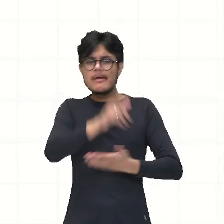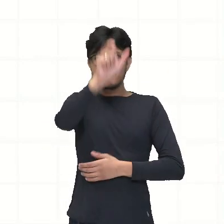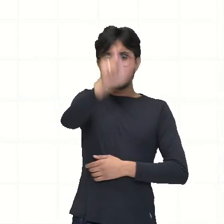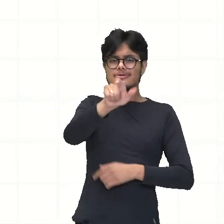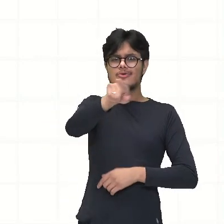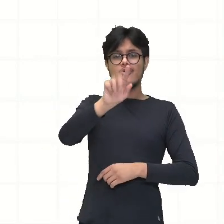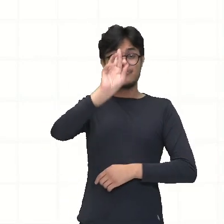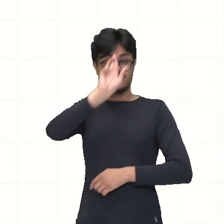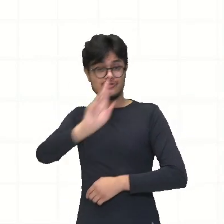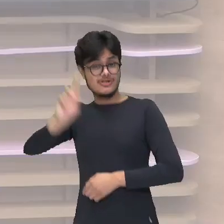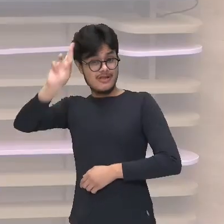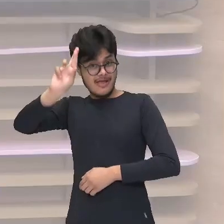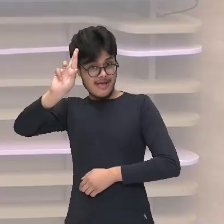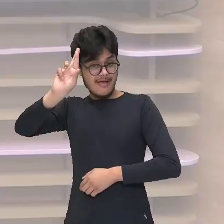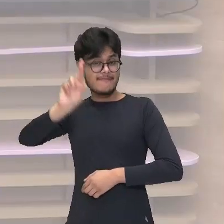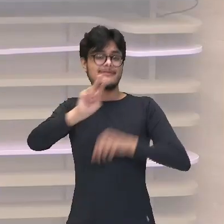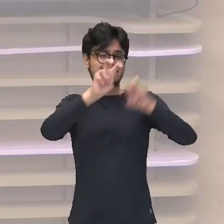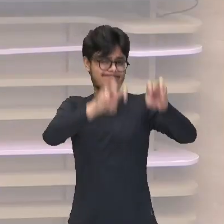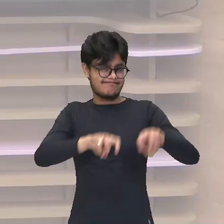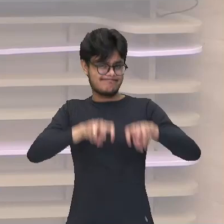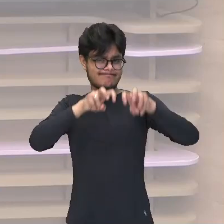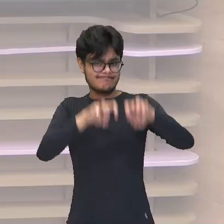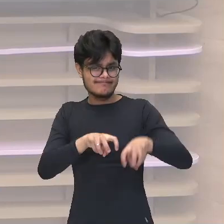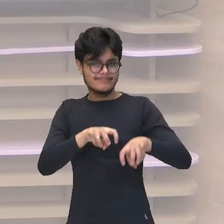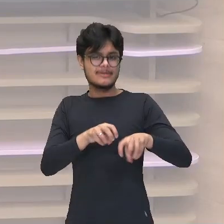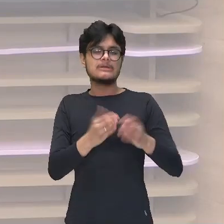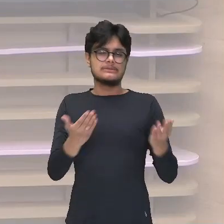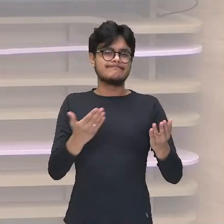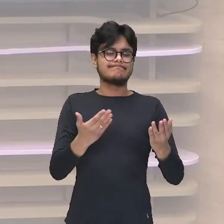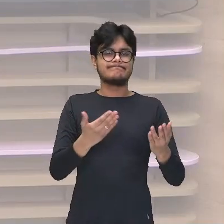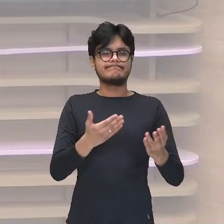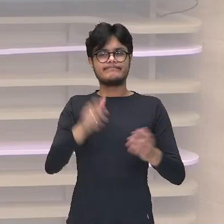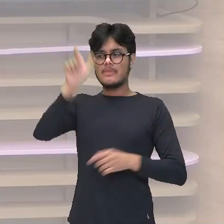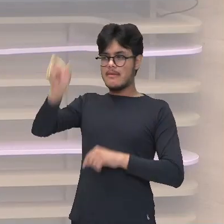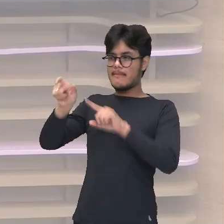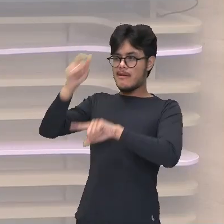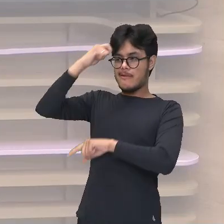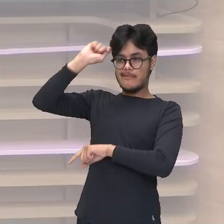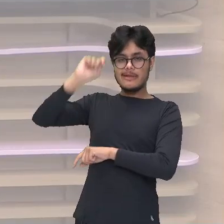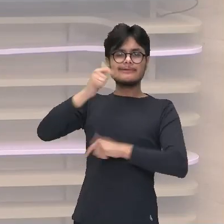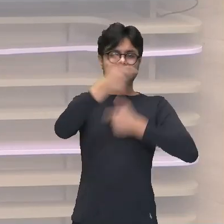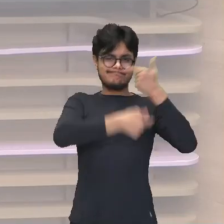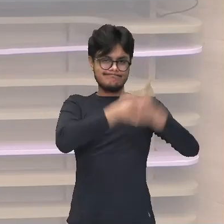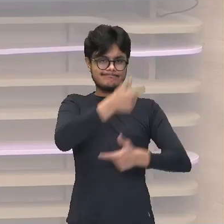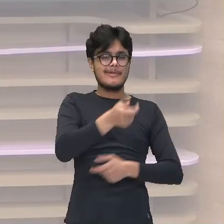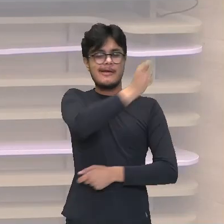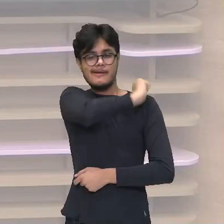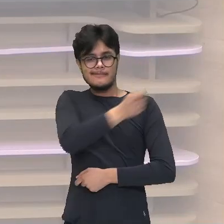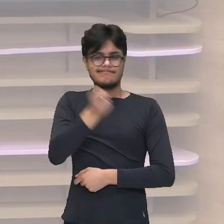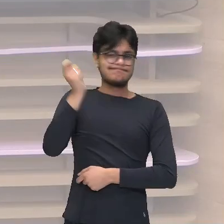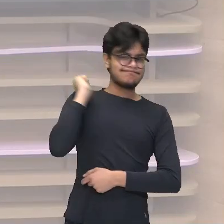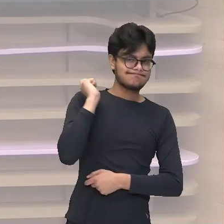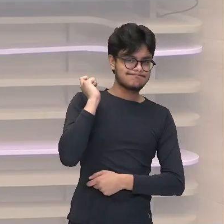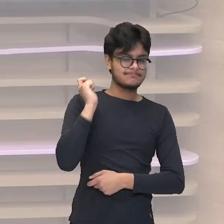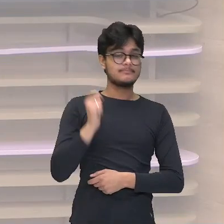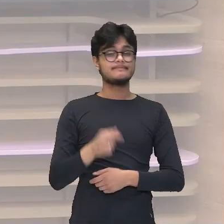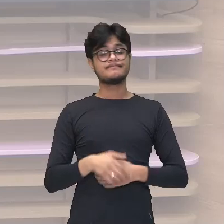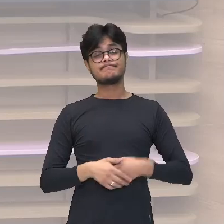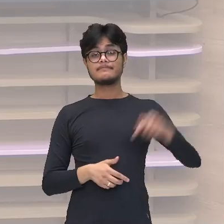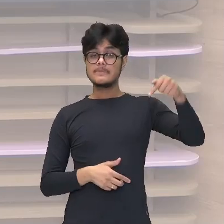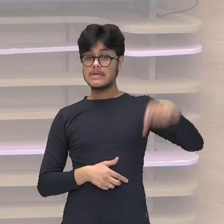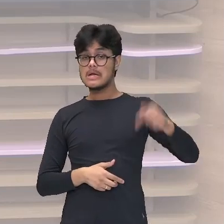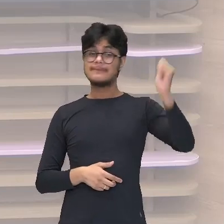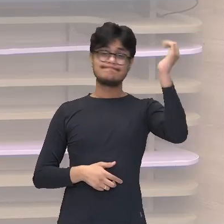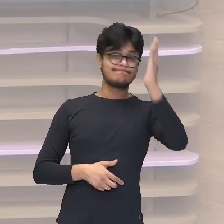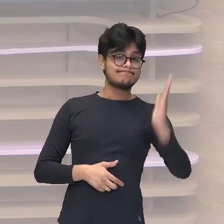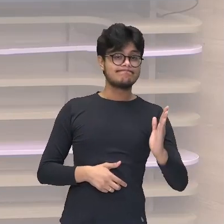ali, os latifundiários, né, para a mão de obra escrava, tá bom? E quando chegavam aqui,